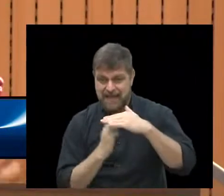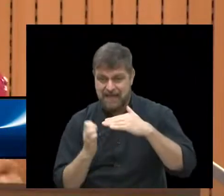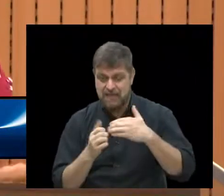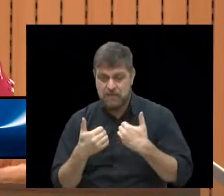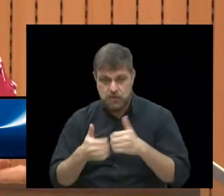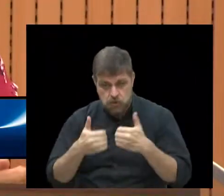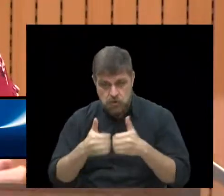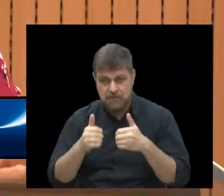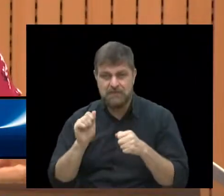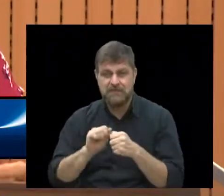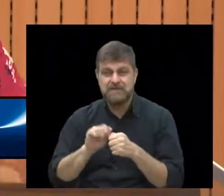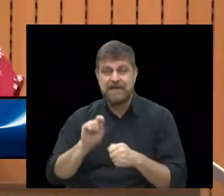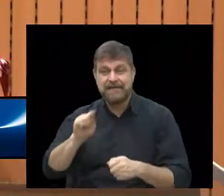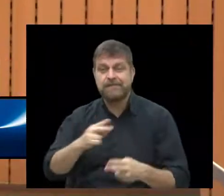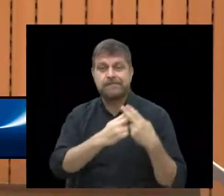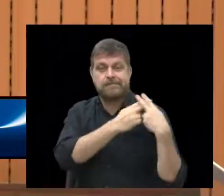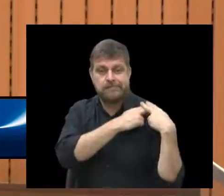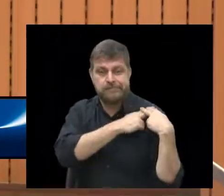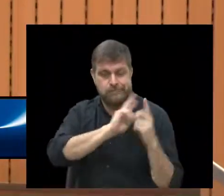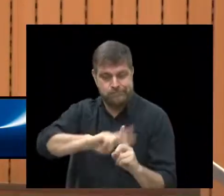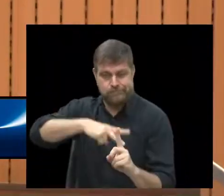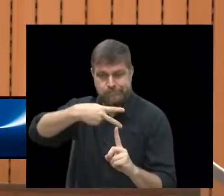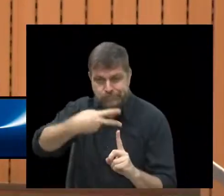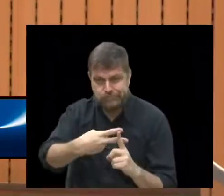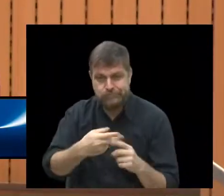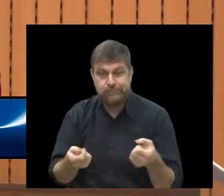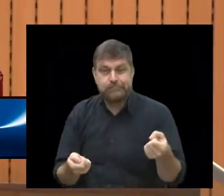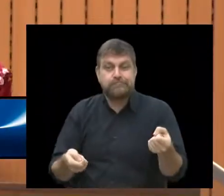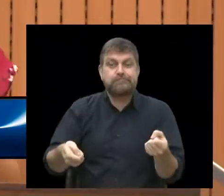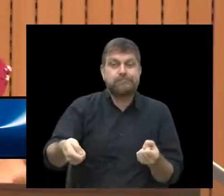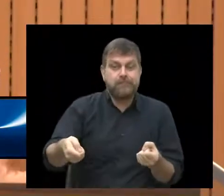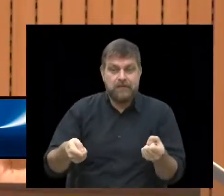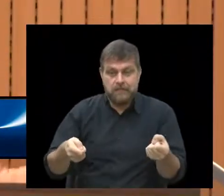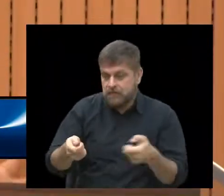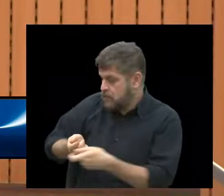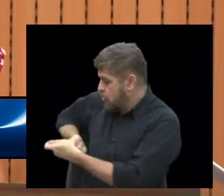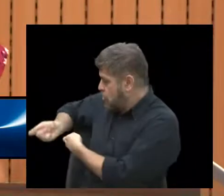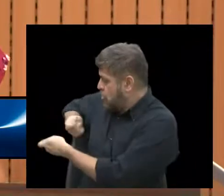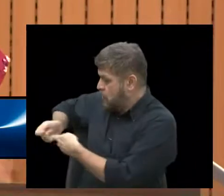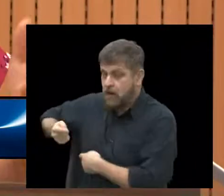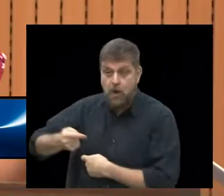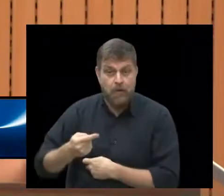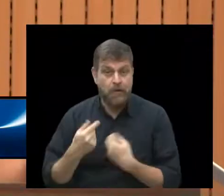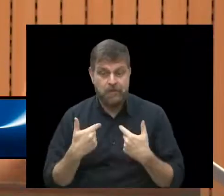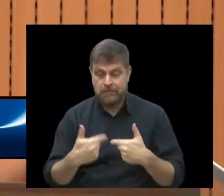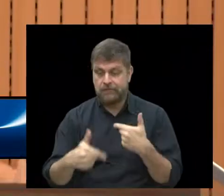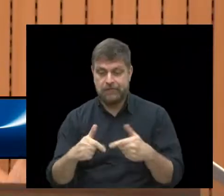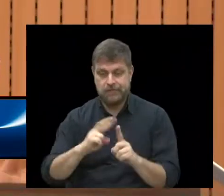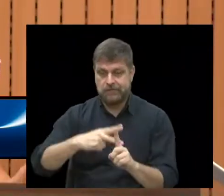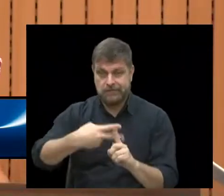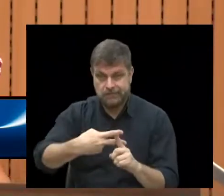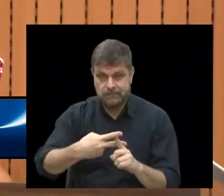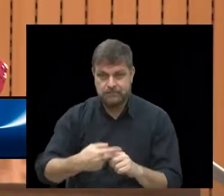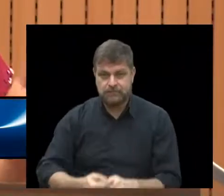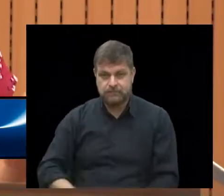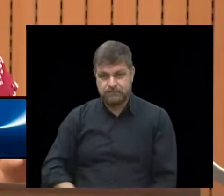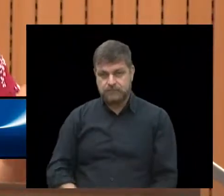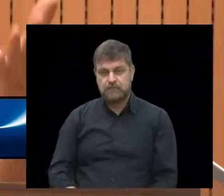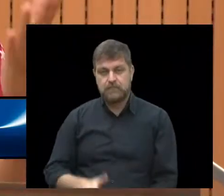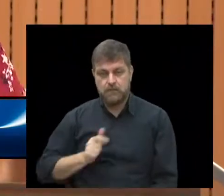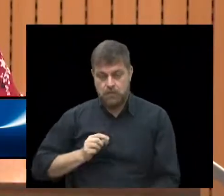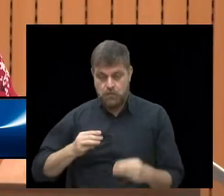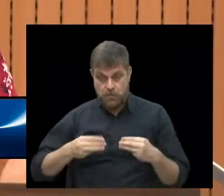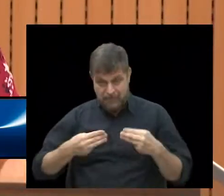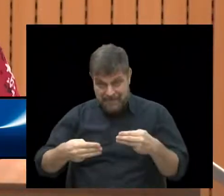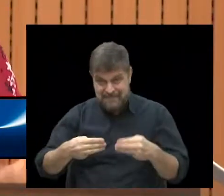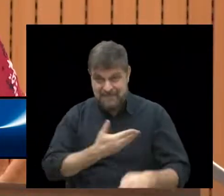empurraram a cobrança das passagens para os motoristas, o Ministério Público do Trabalho, com toda razão,